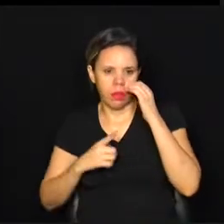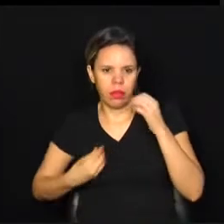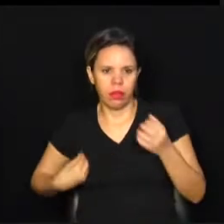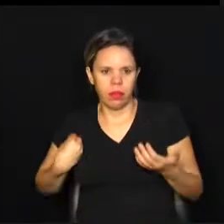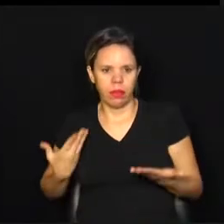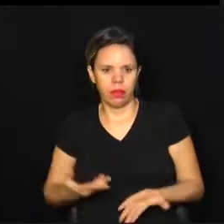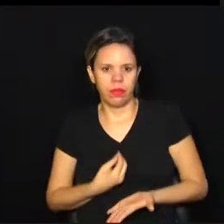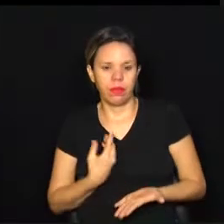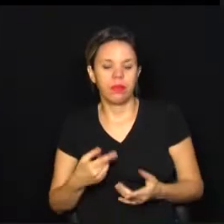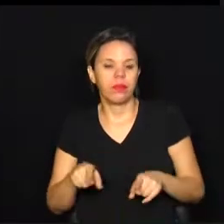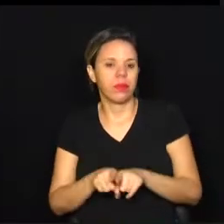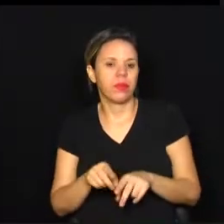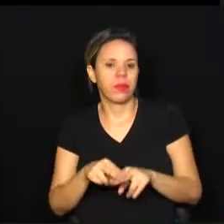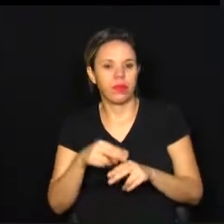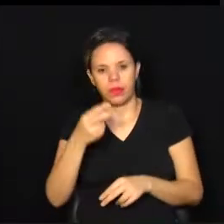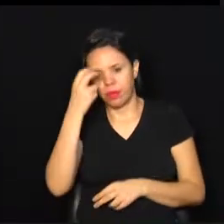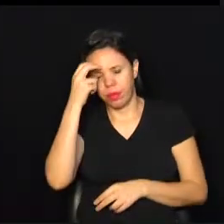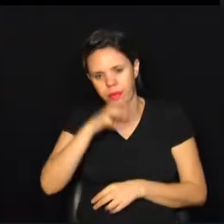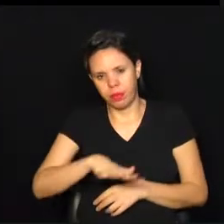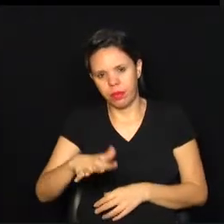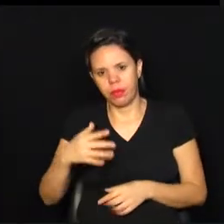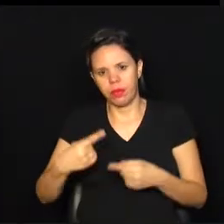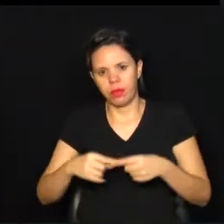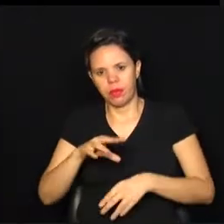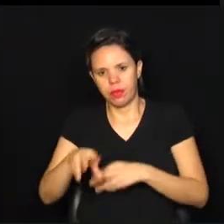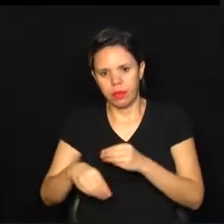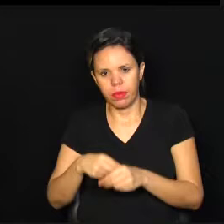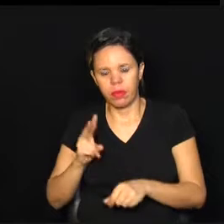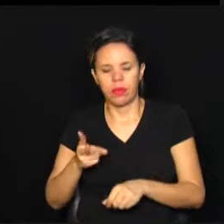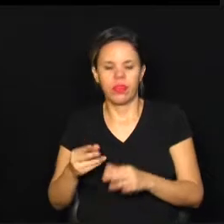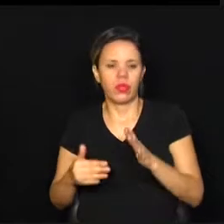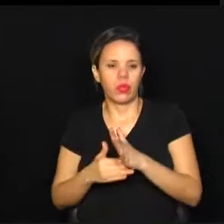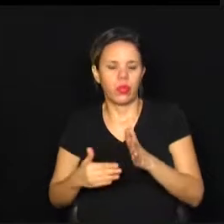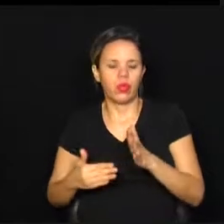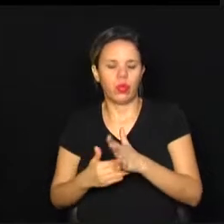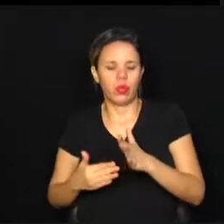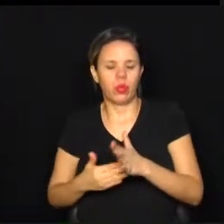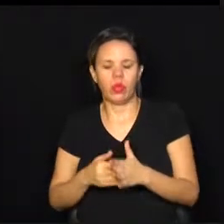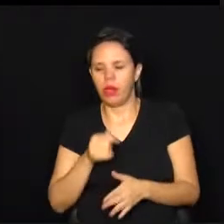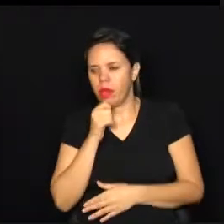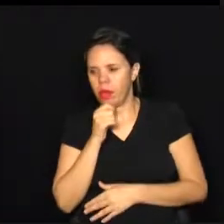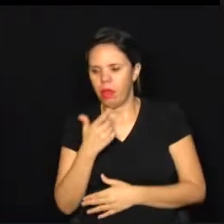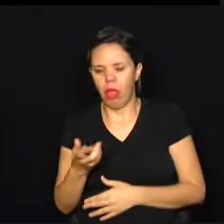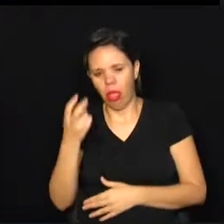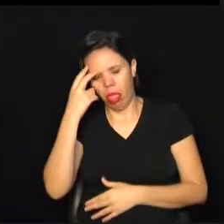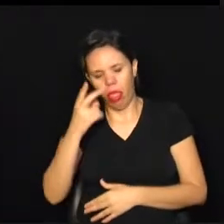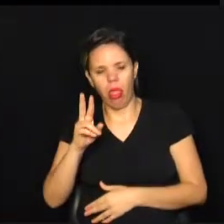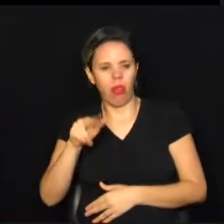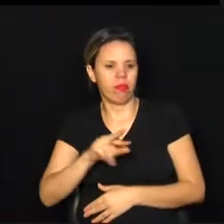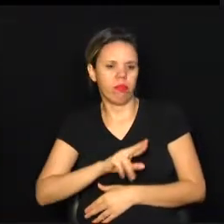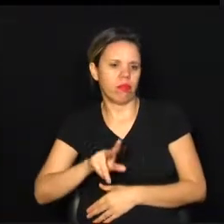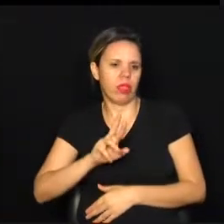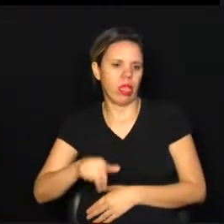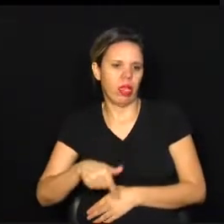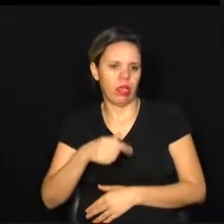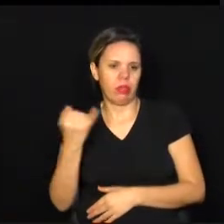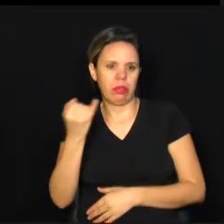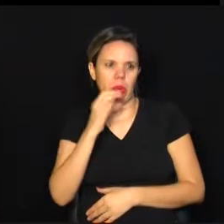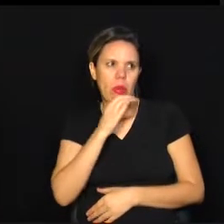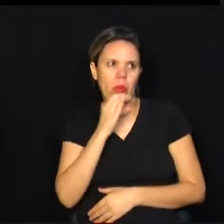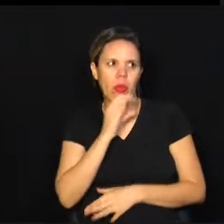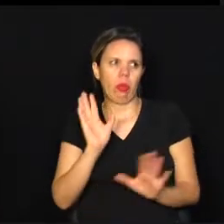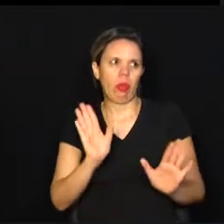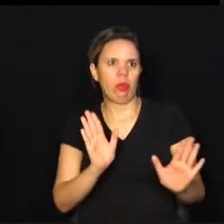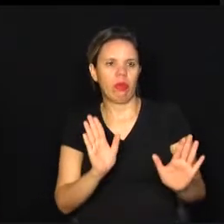né, porque a cultura, nesse debate, ela sempre fica por último, porque a cultura nunca é uma pauta